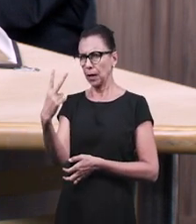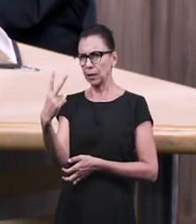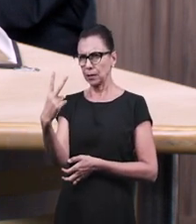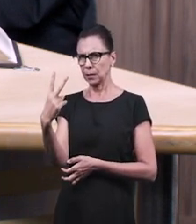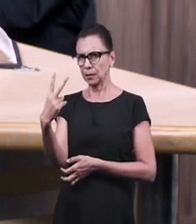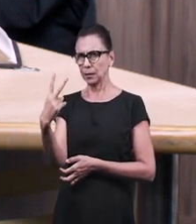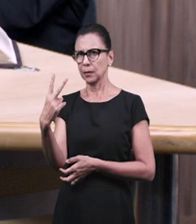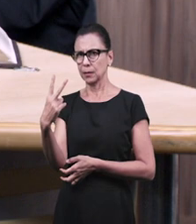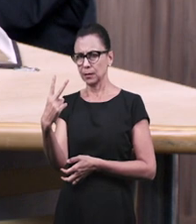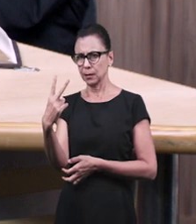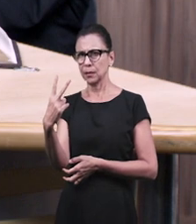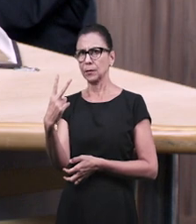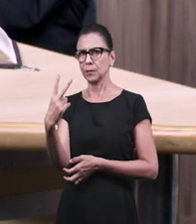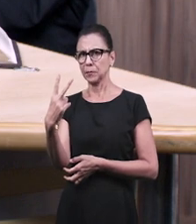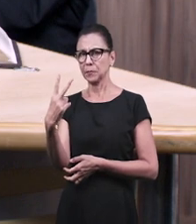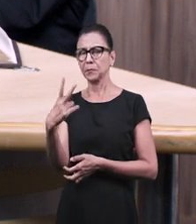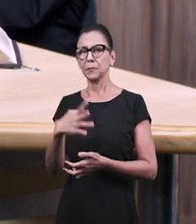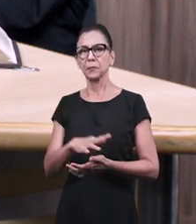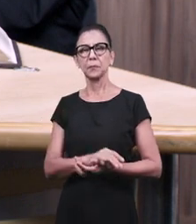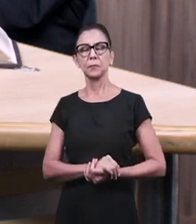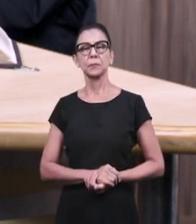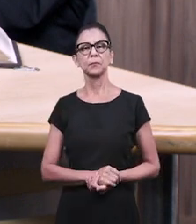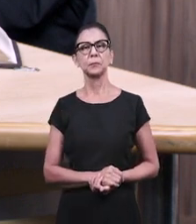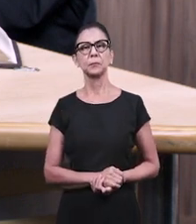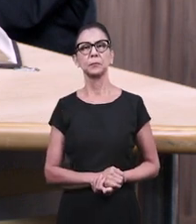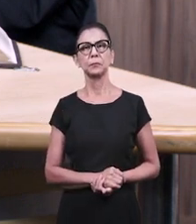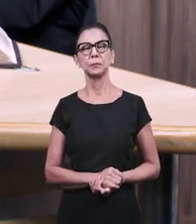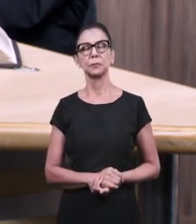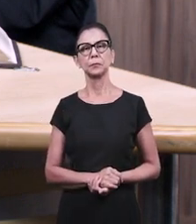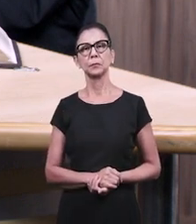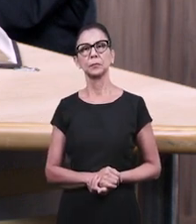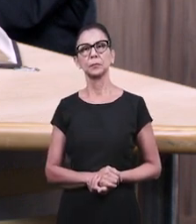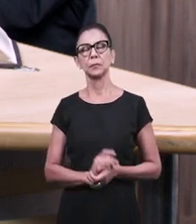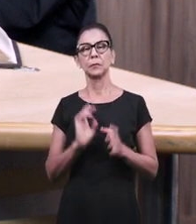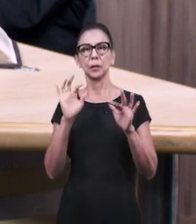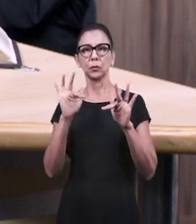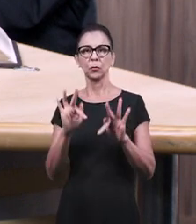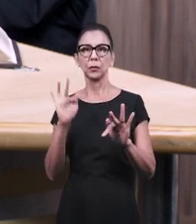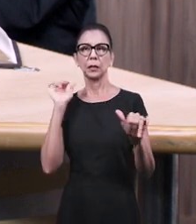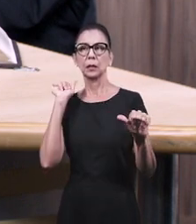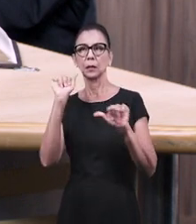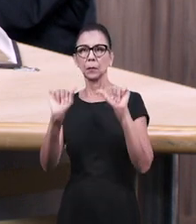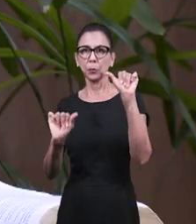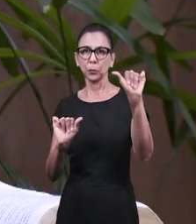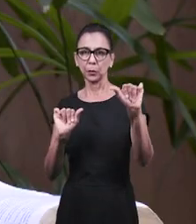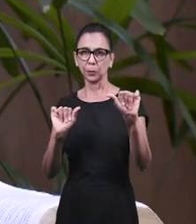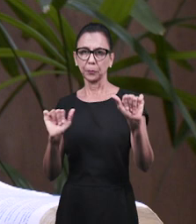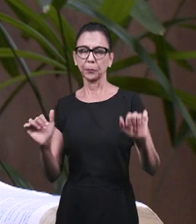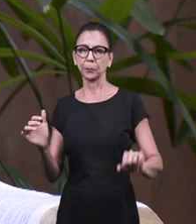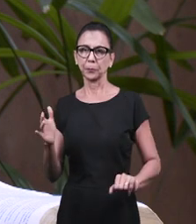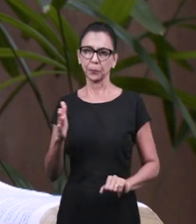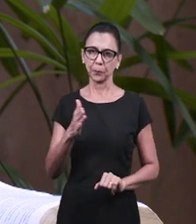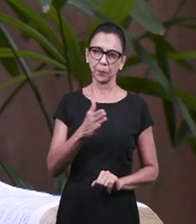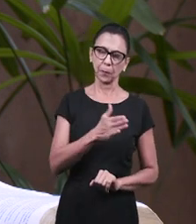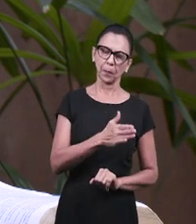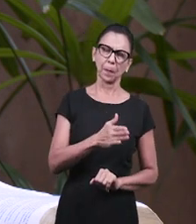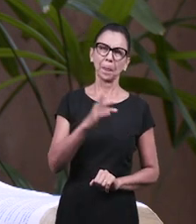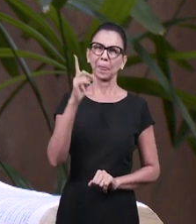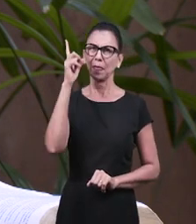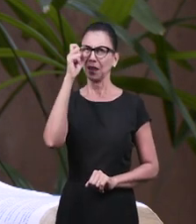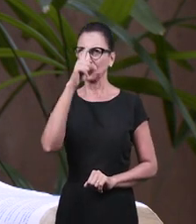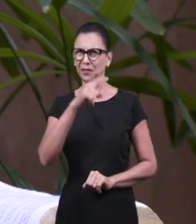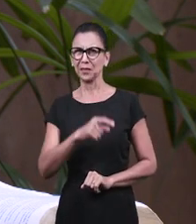transitório. Complexa palavra, tem continuidade, hein? Mas vou me deter aqui um minutinho. Complexa,